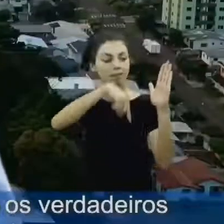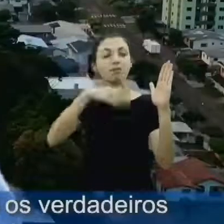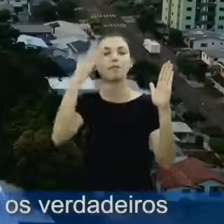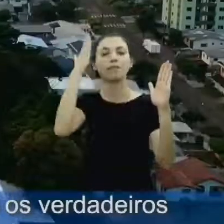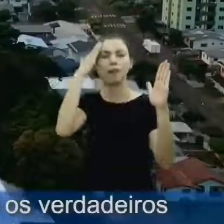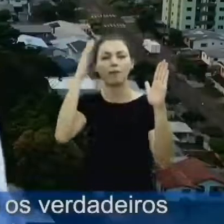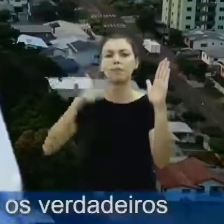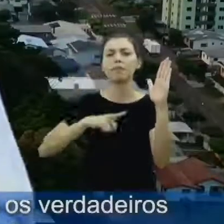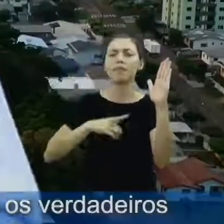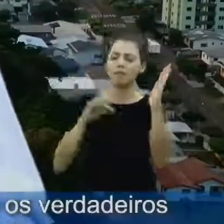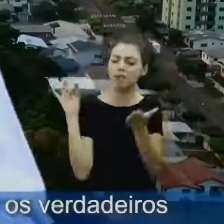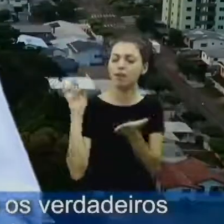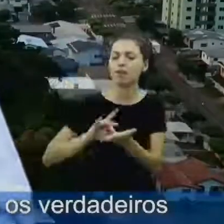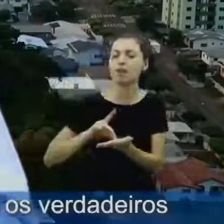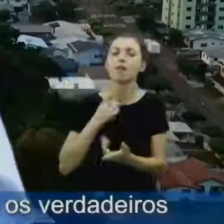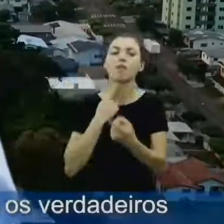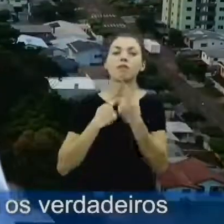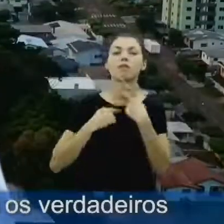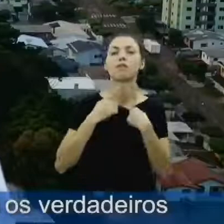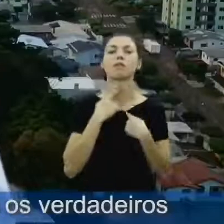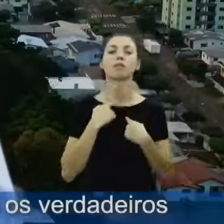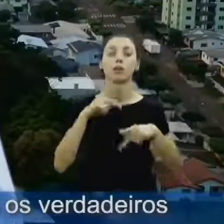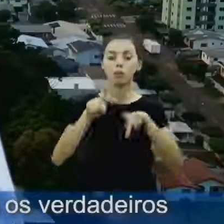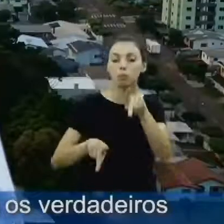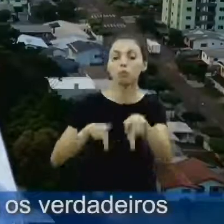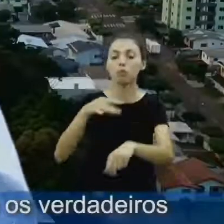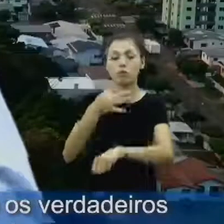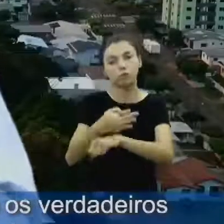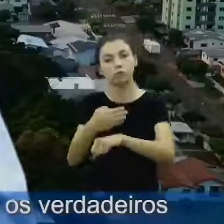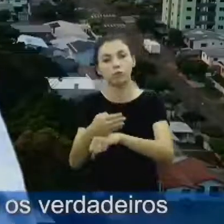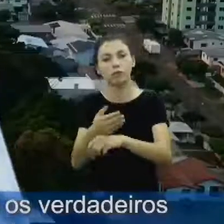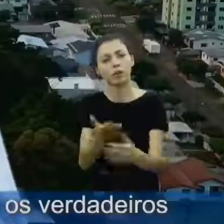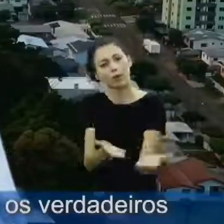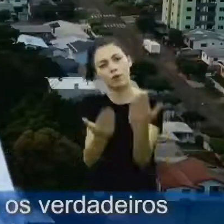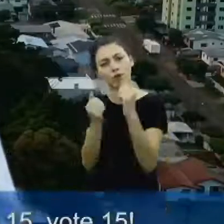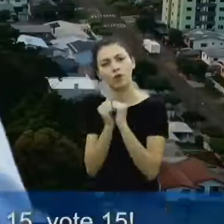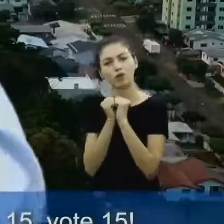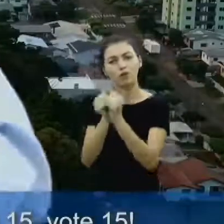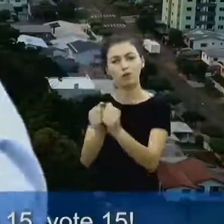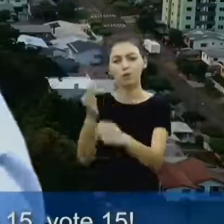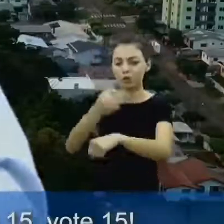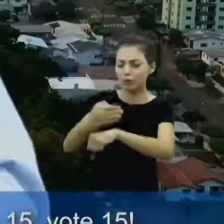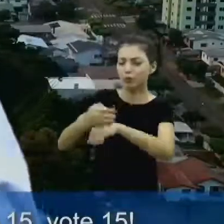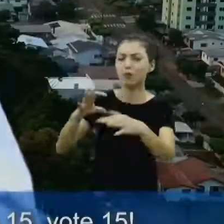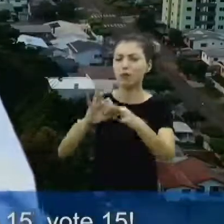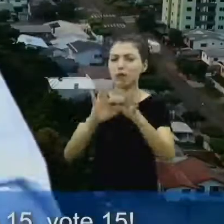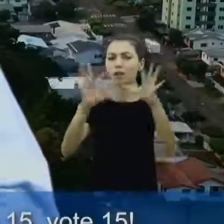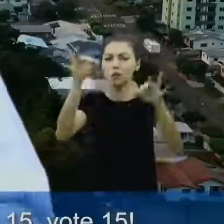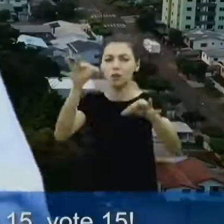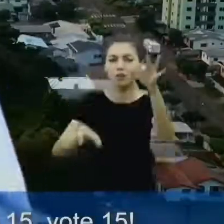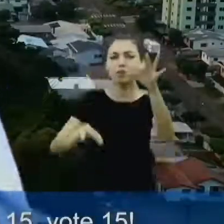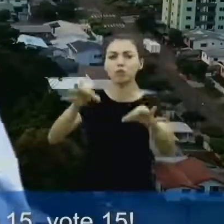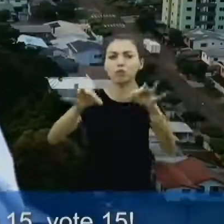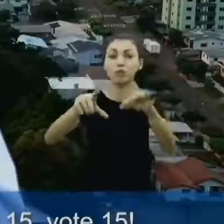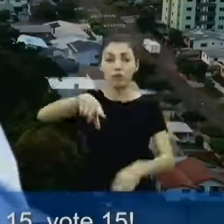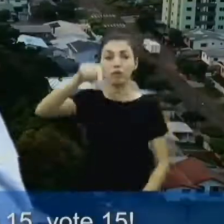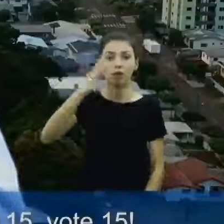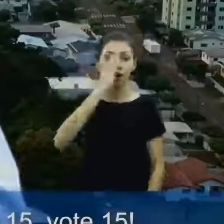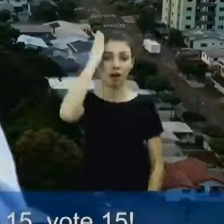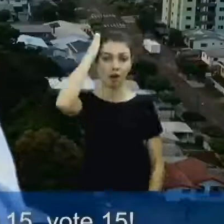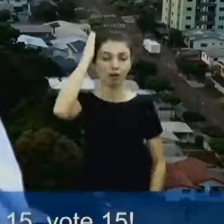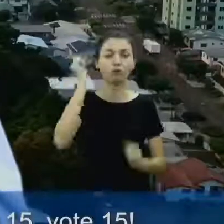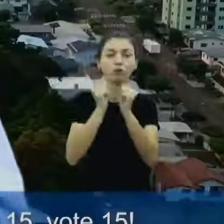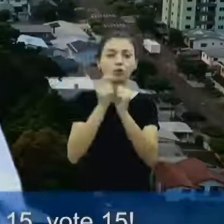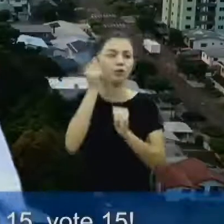plano estão os verdadeiros anseios da população beltronense. Venha conosco por uma Beltrão livre e justa. Dia